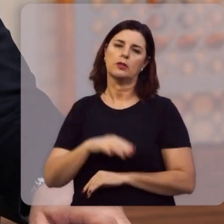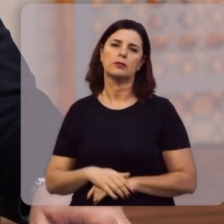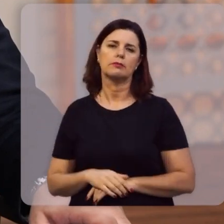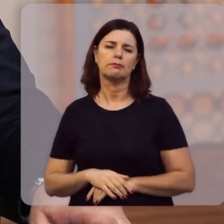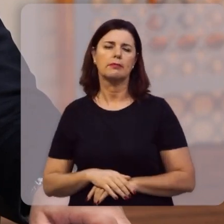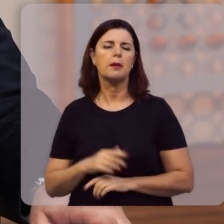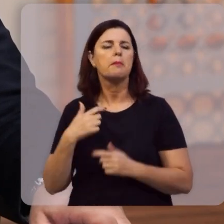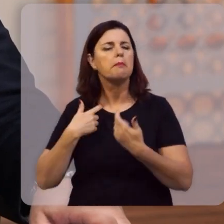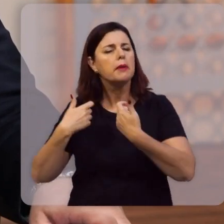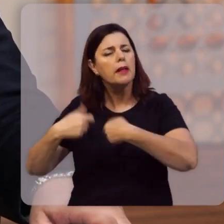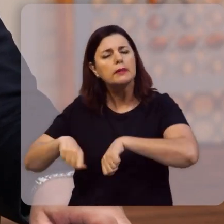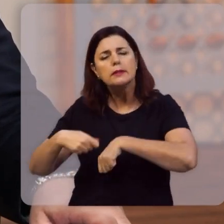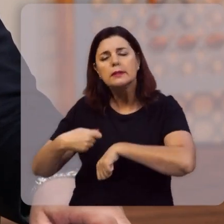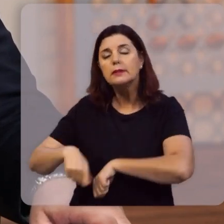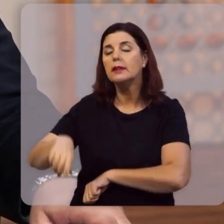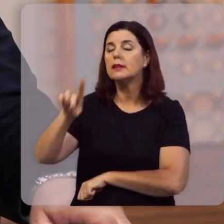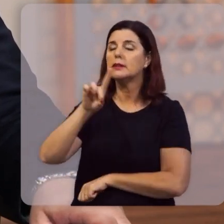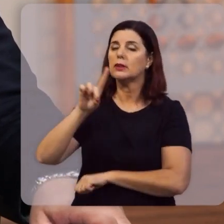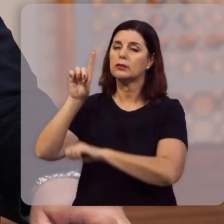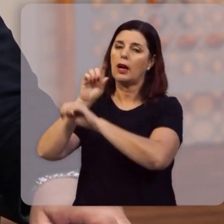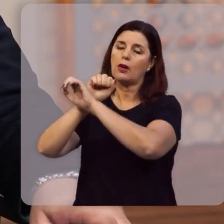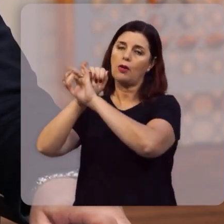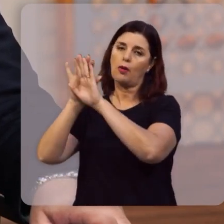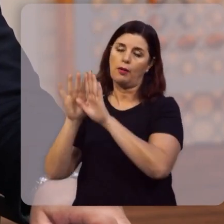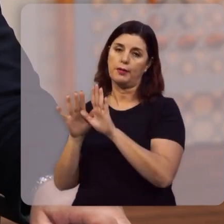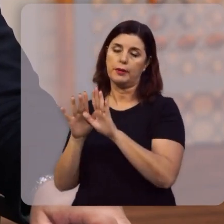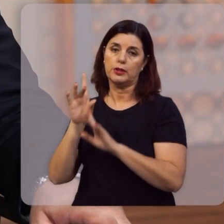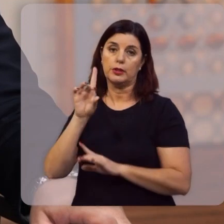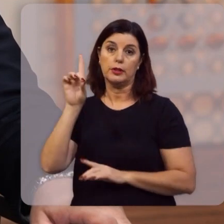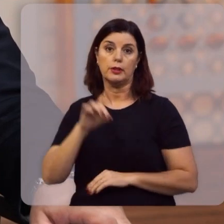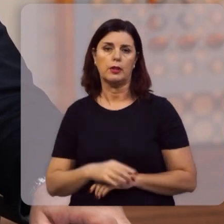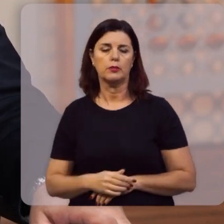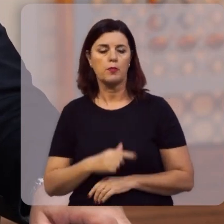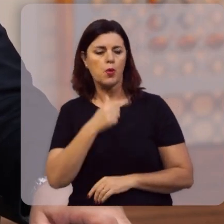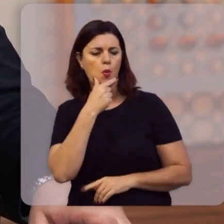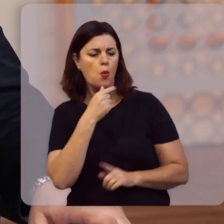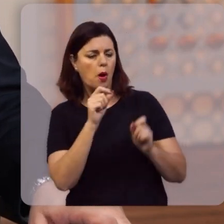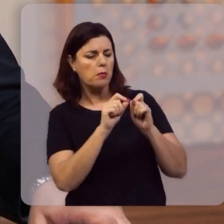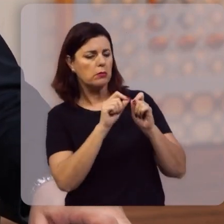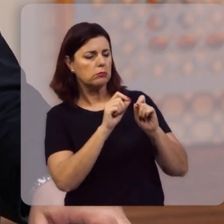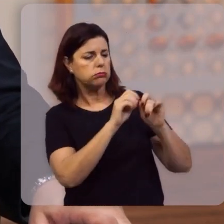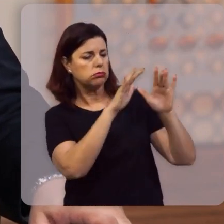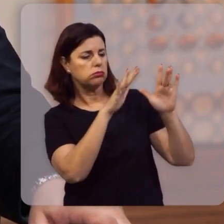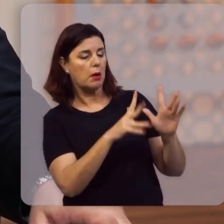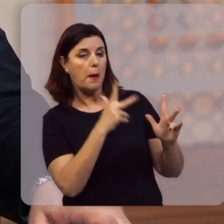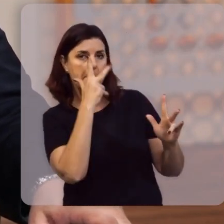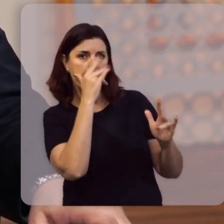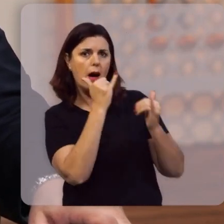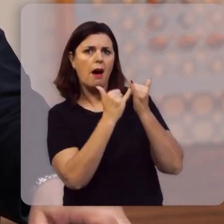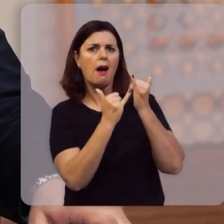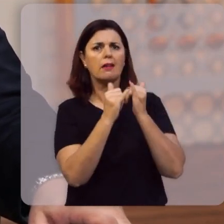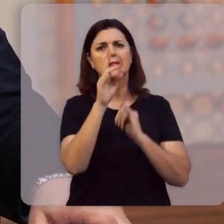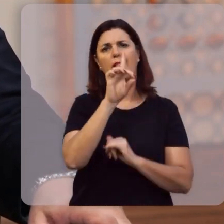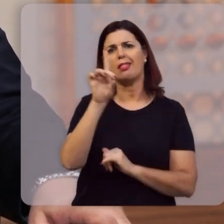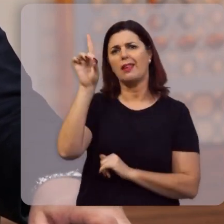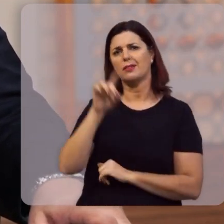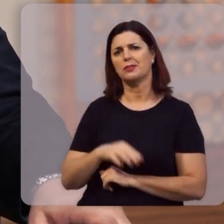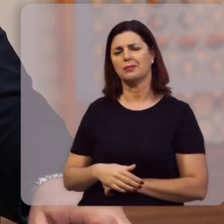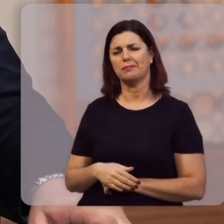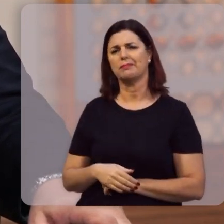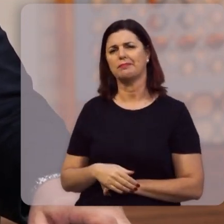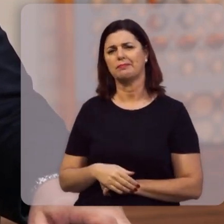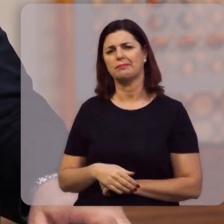e carecem da glória de Deus. O homem, quando foi criado à imagem e semelhança de